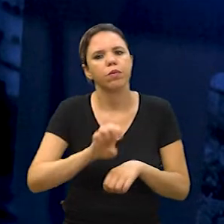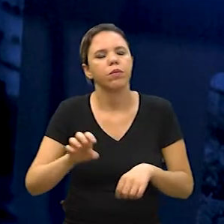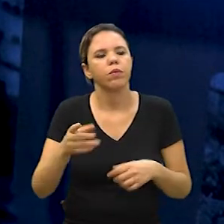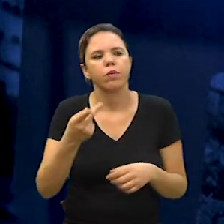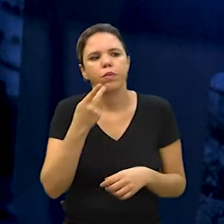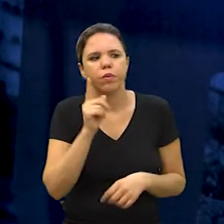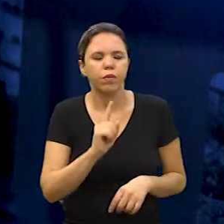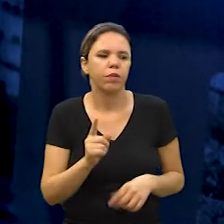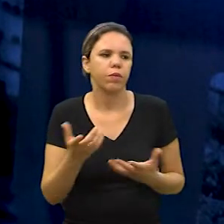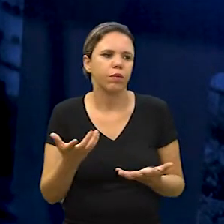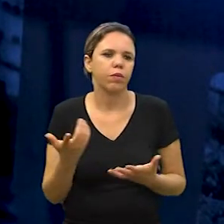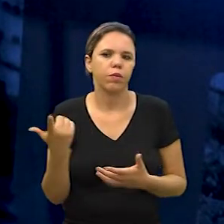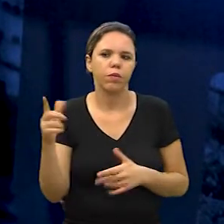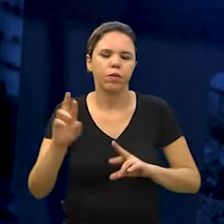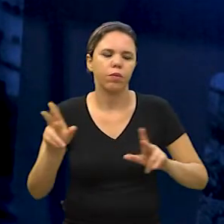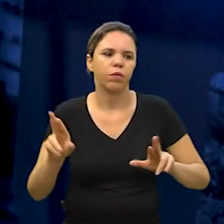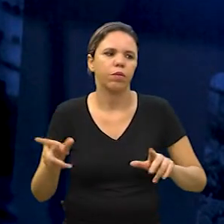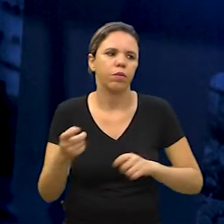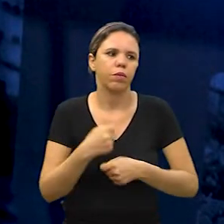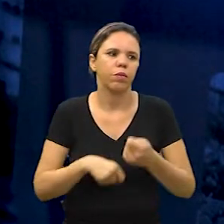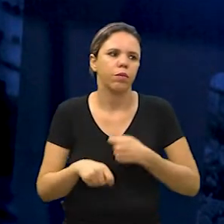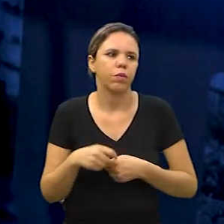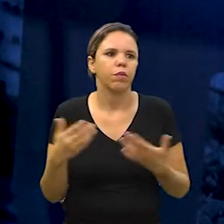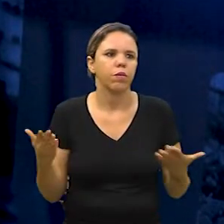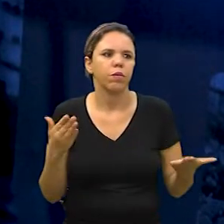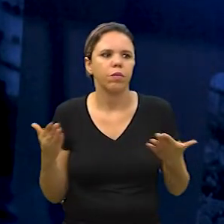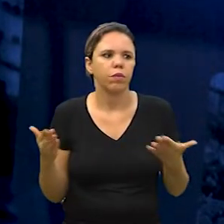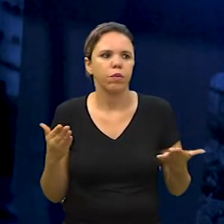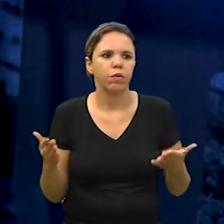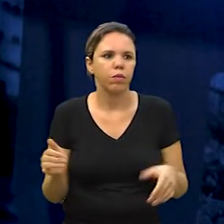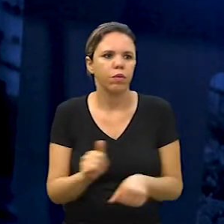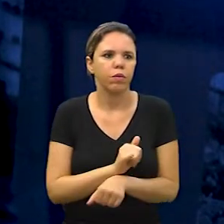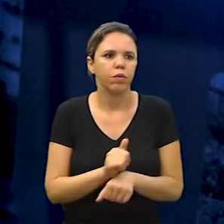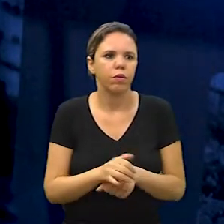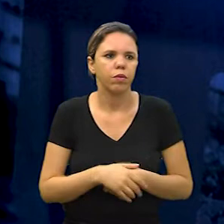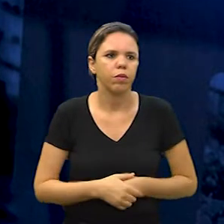ele fala assim, não, eu quero ter um outro negócio. Qual é o caminho?